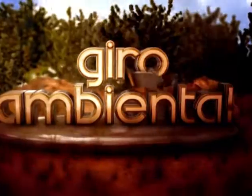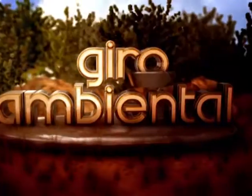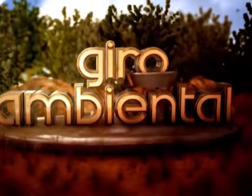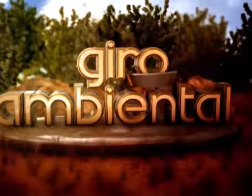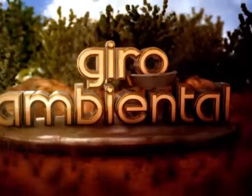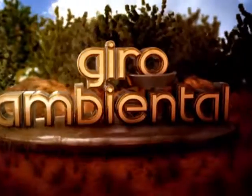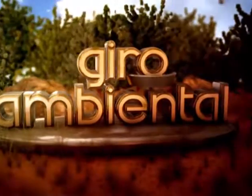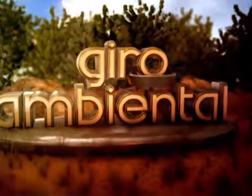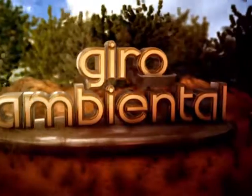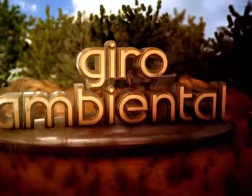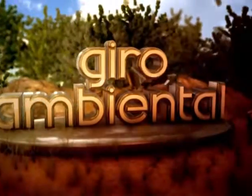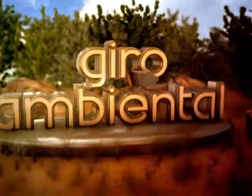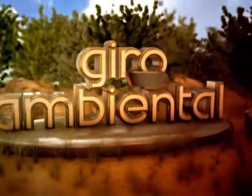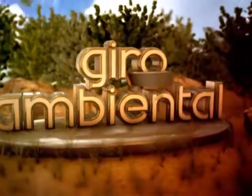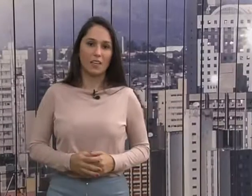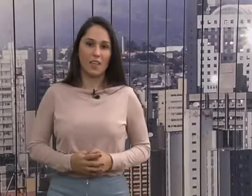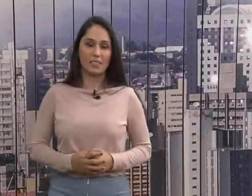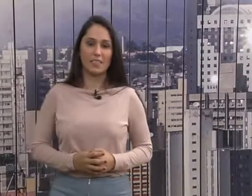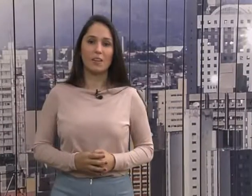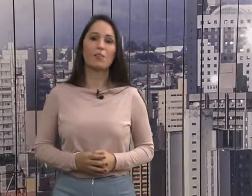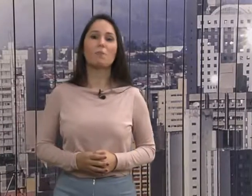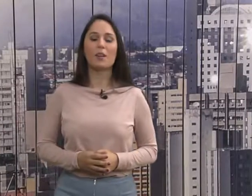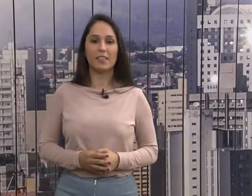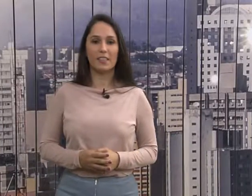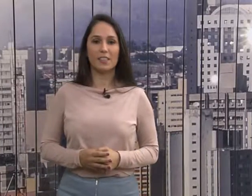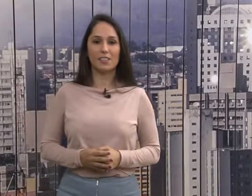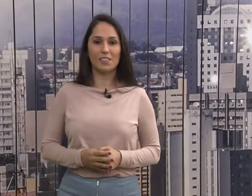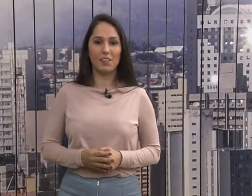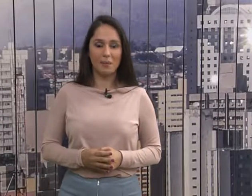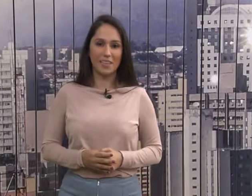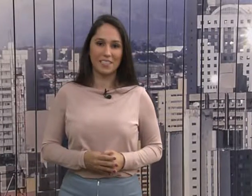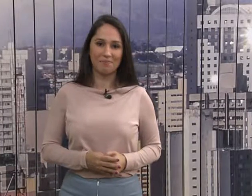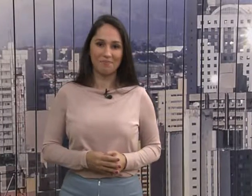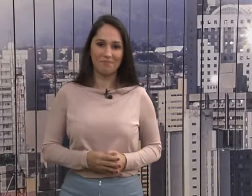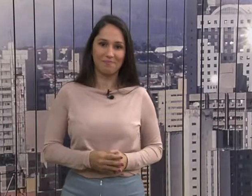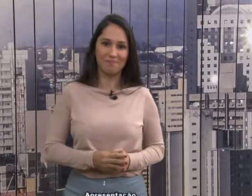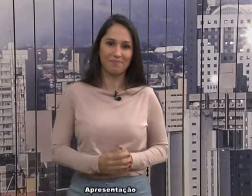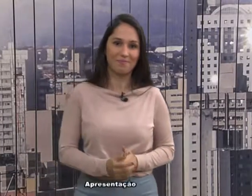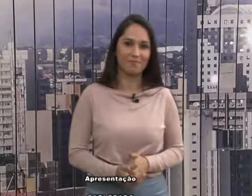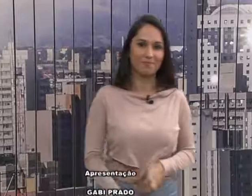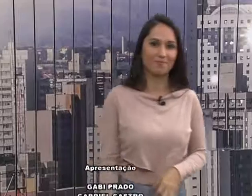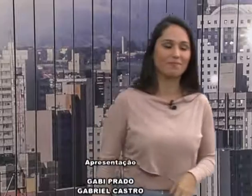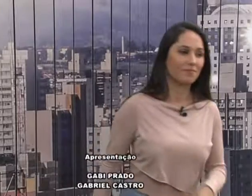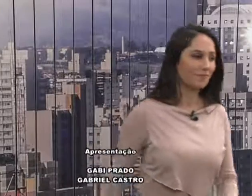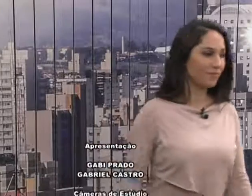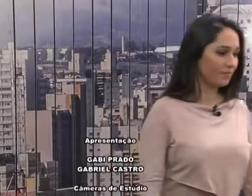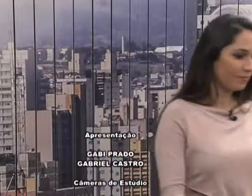Esta edição fica por aqui e a gente se vê amanhã.